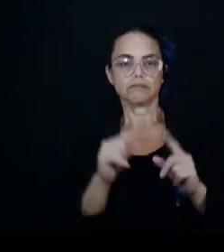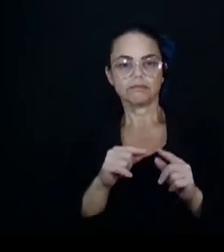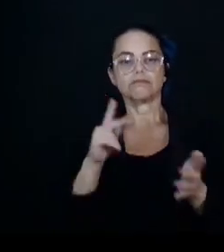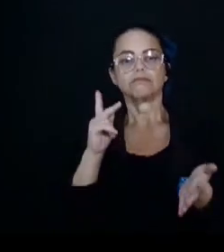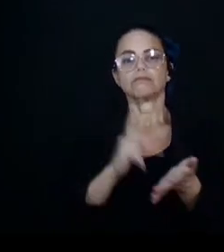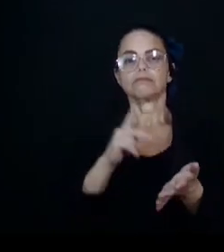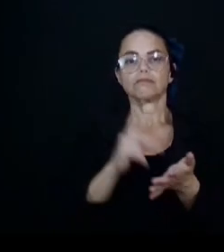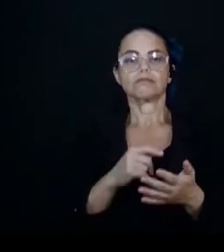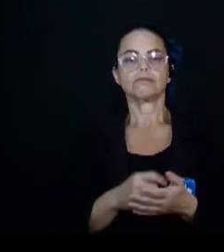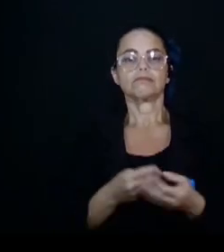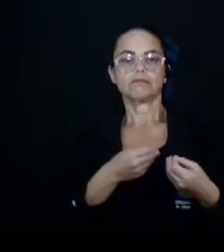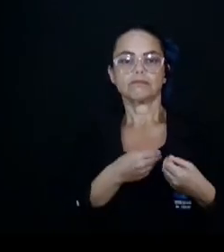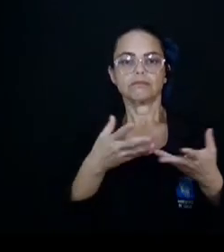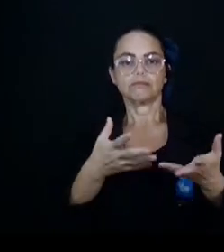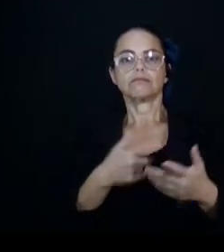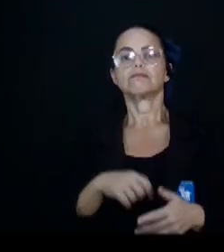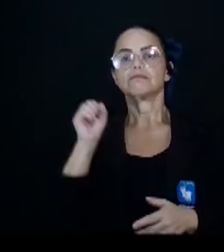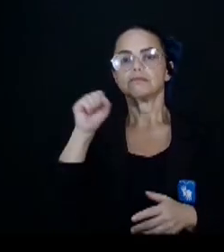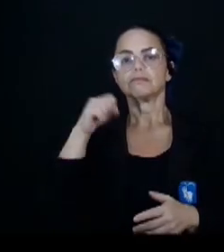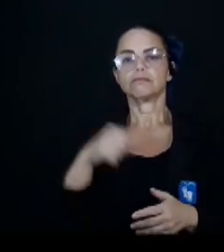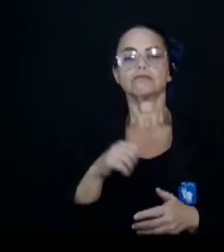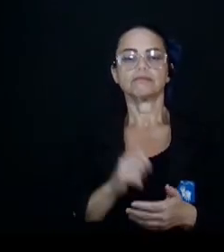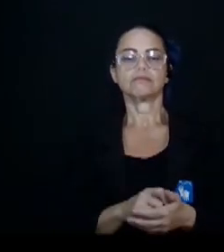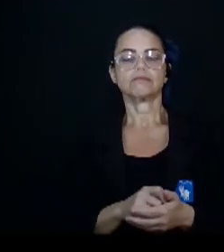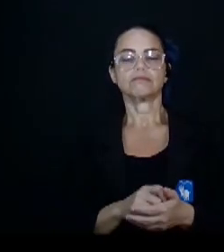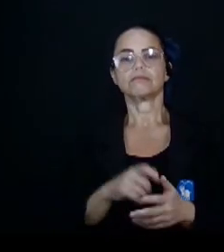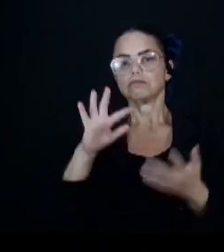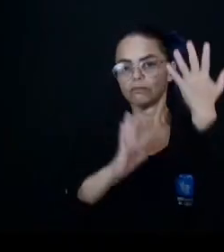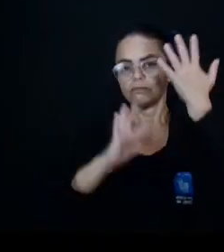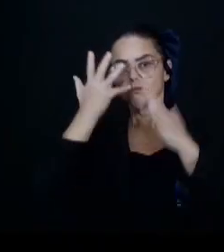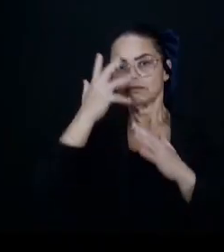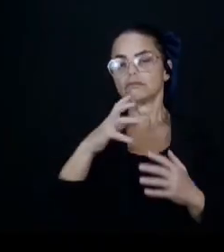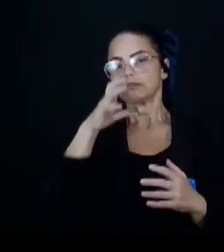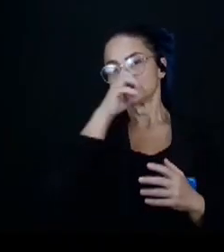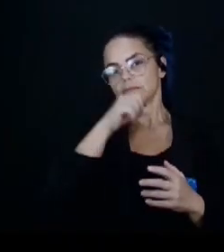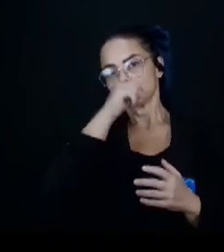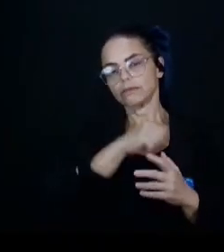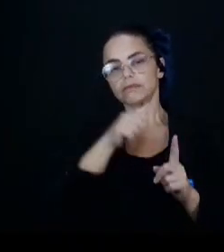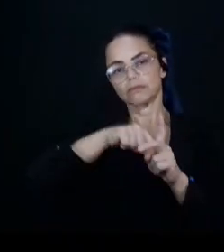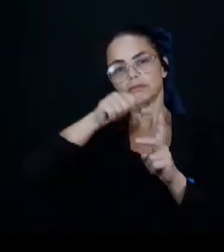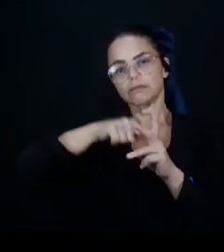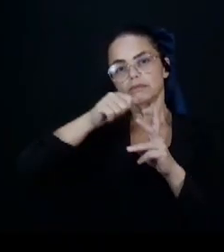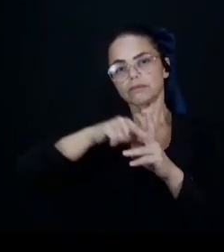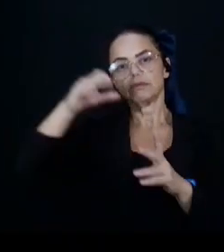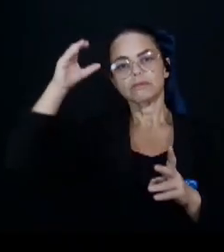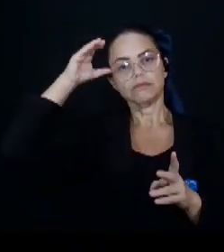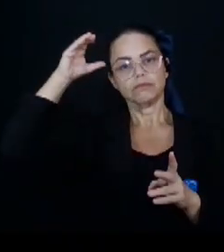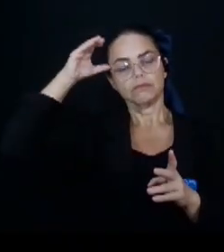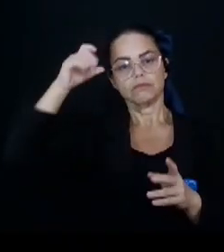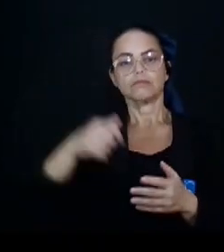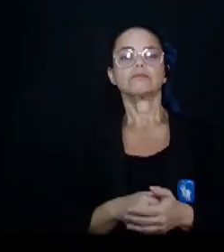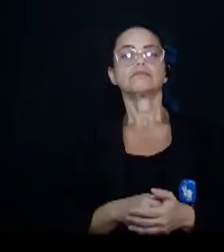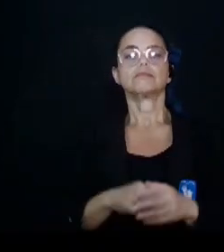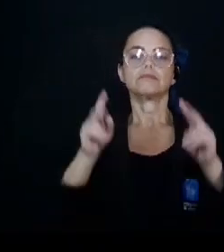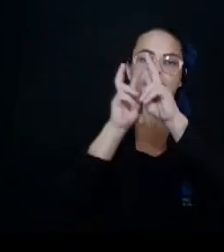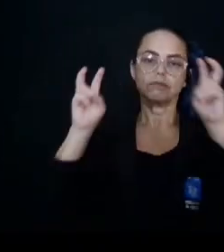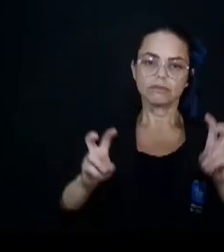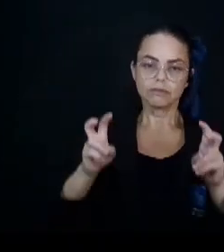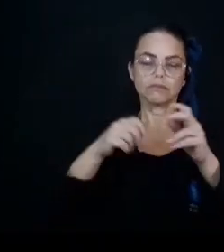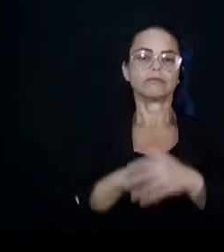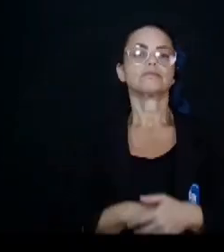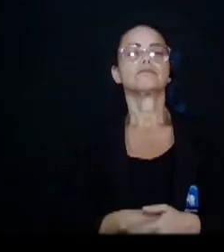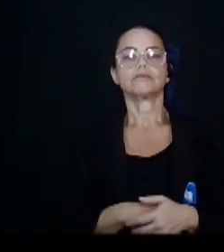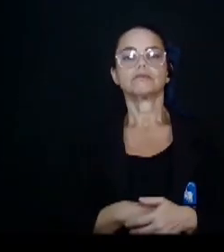doação. Sim, Cassiane, então assim, fevereiro laranja, todos esses meses de conscientização, né, que são temáticos, a gente sabe